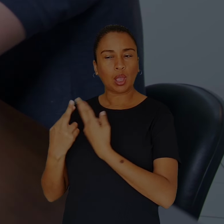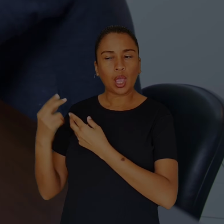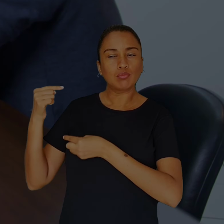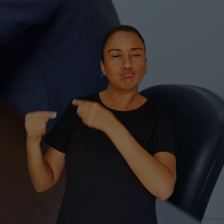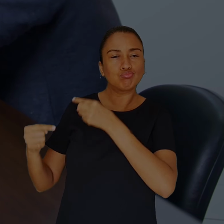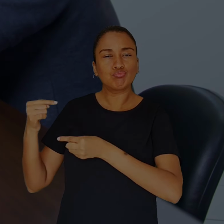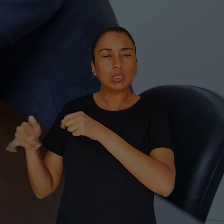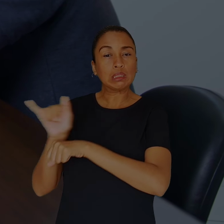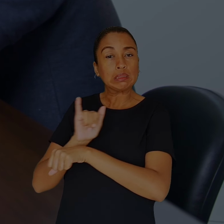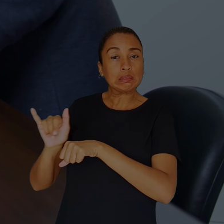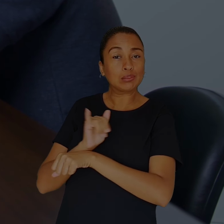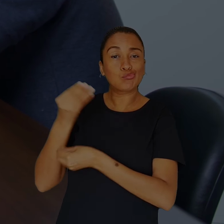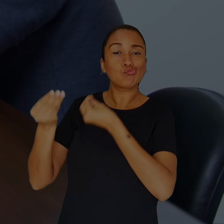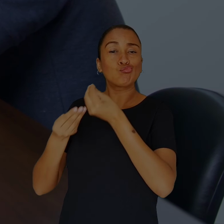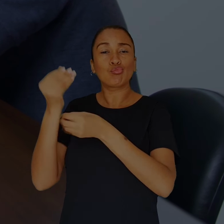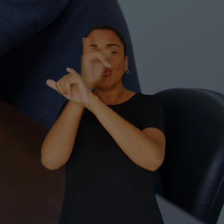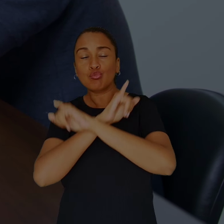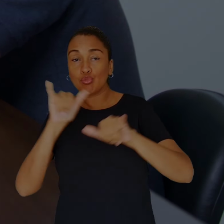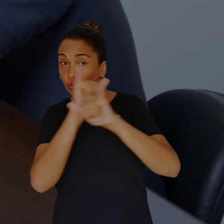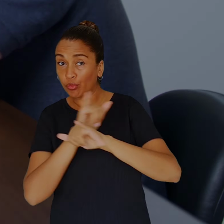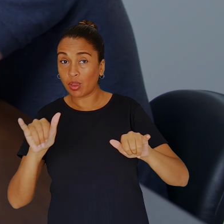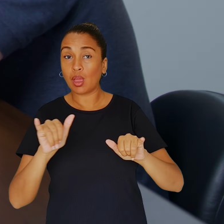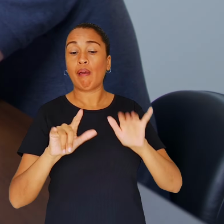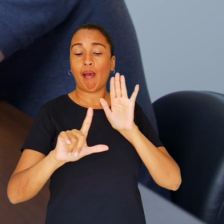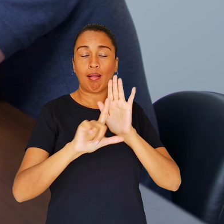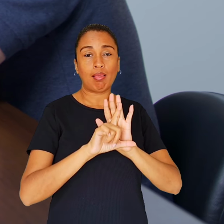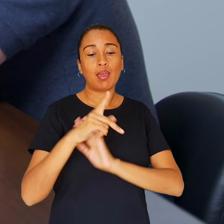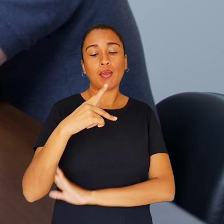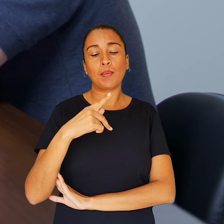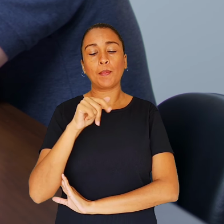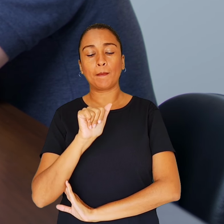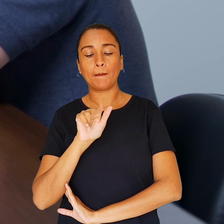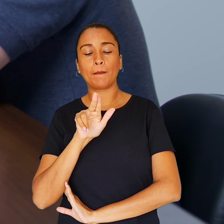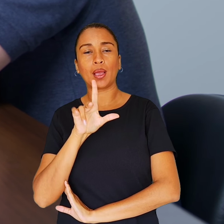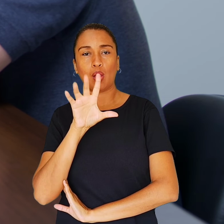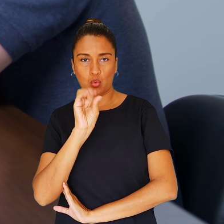Então, naquela vez, quantas foram?